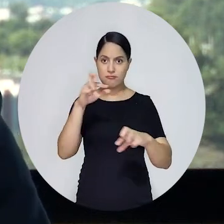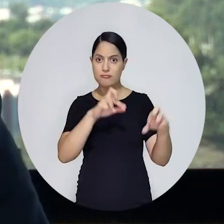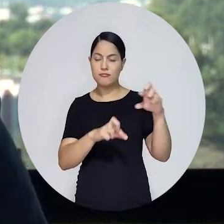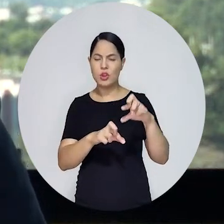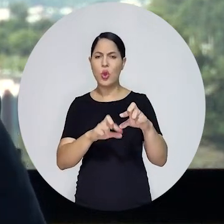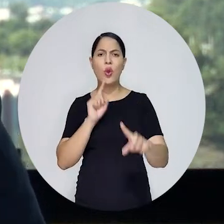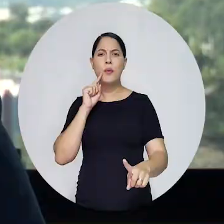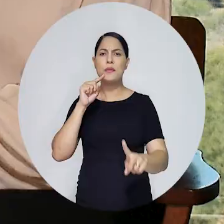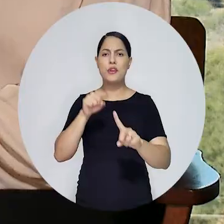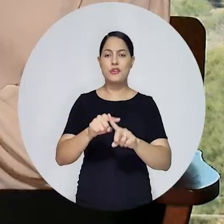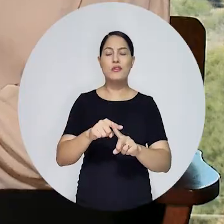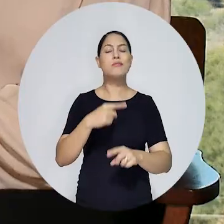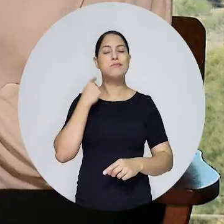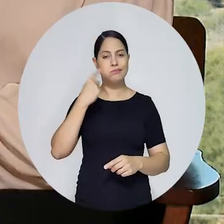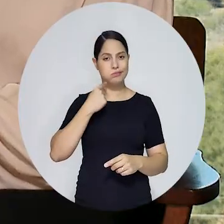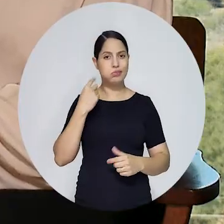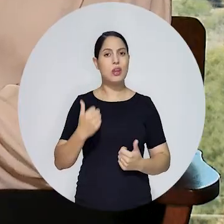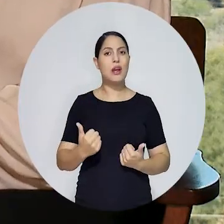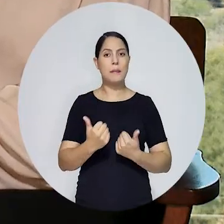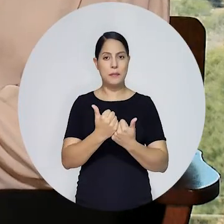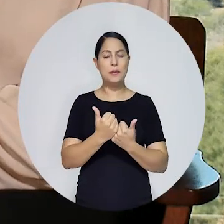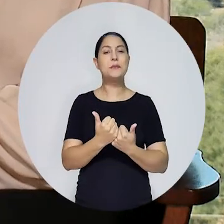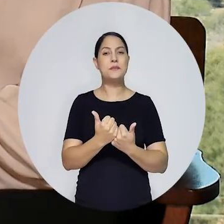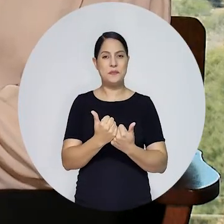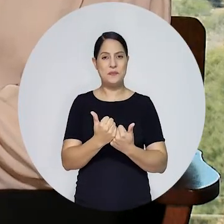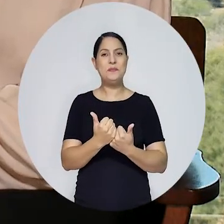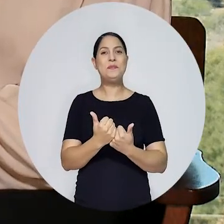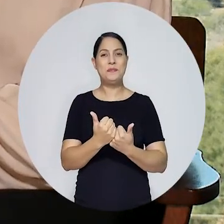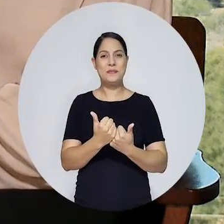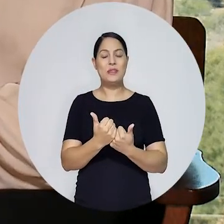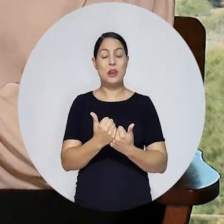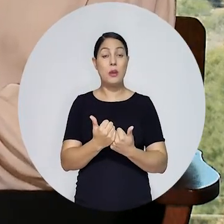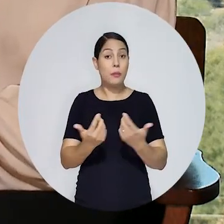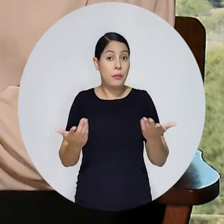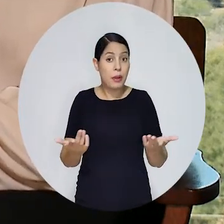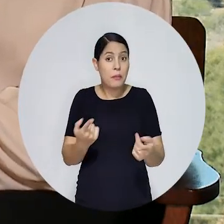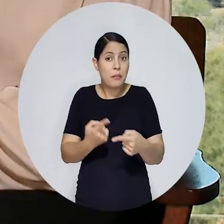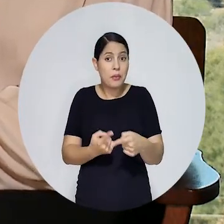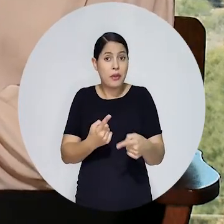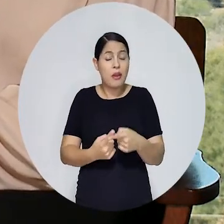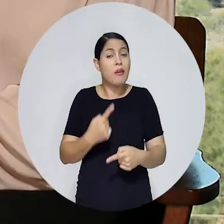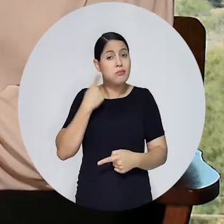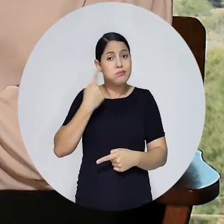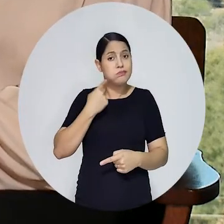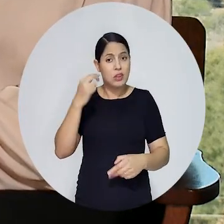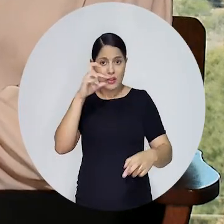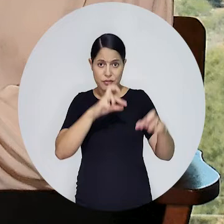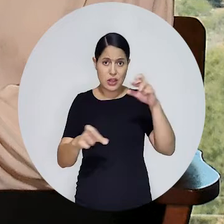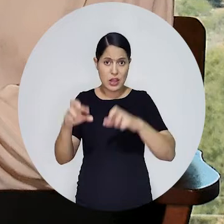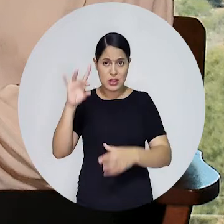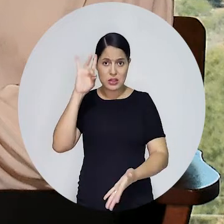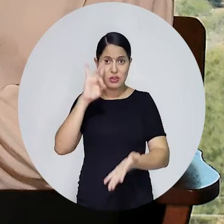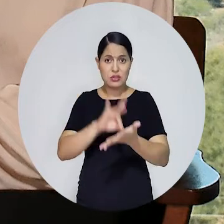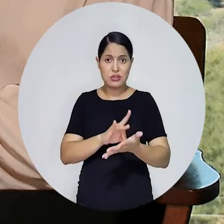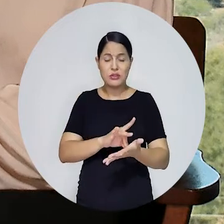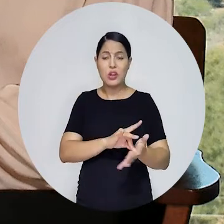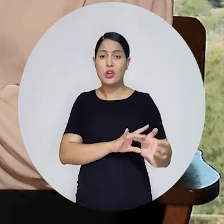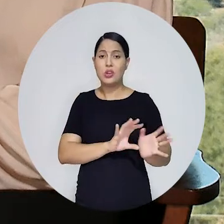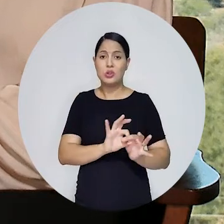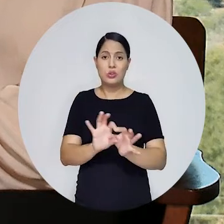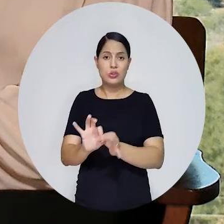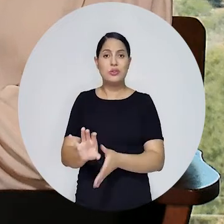disposição da advocacia, para que a advocacia contribua também com esse trabalho de fiscalização e